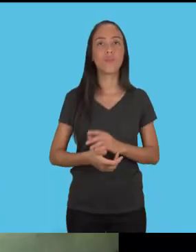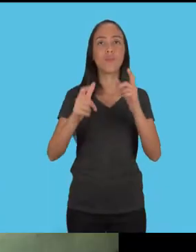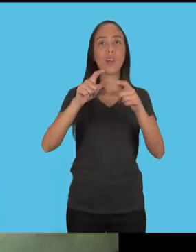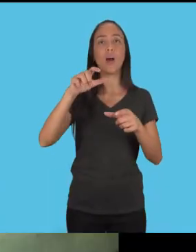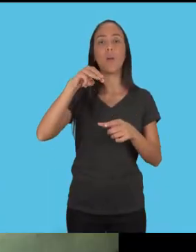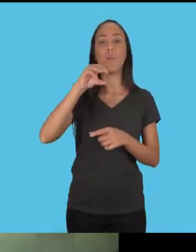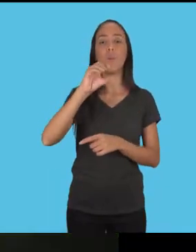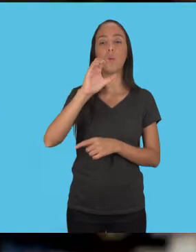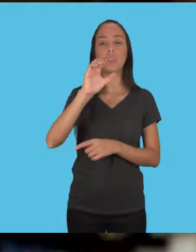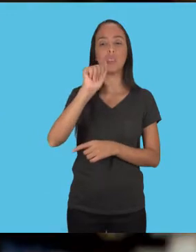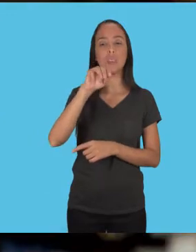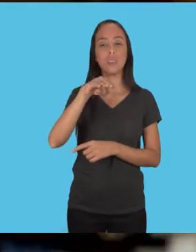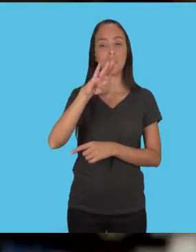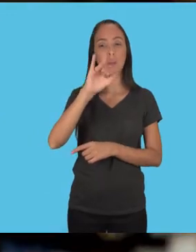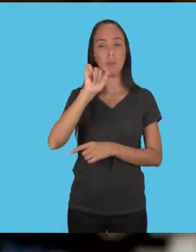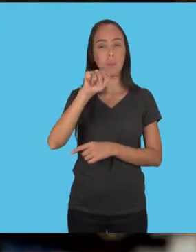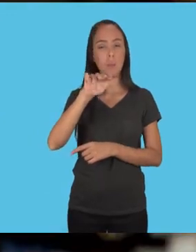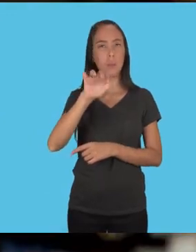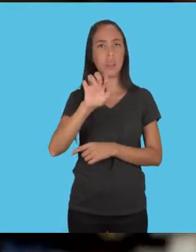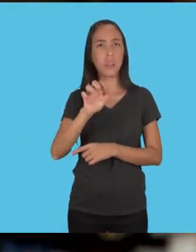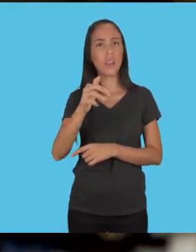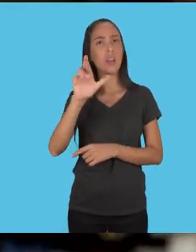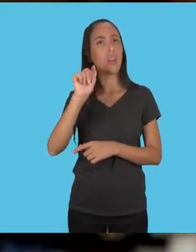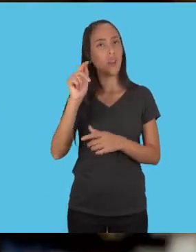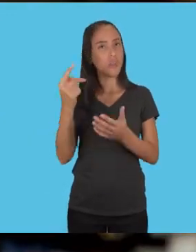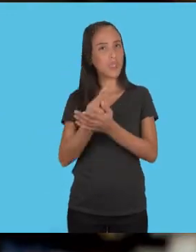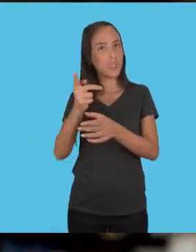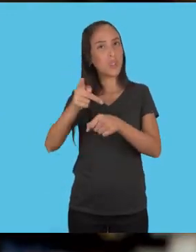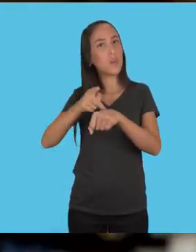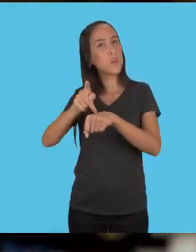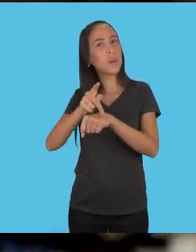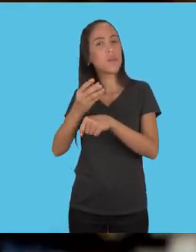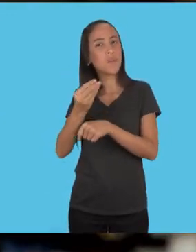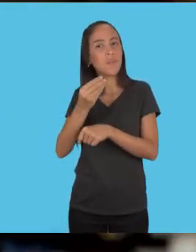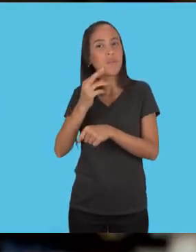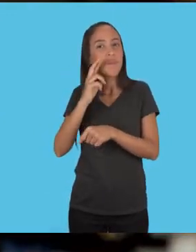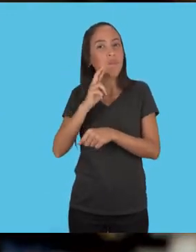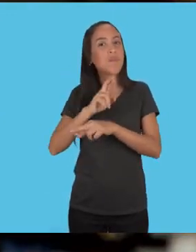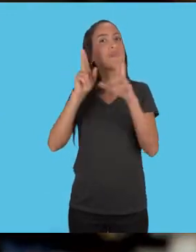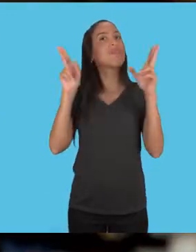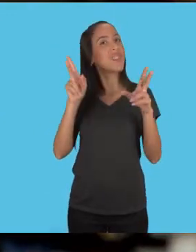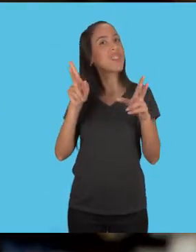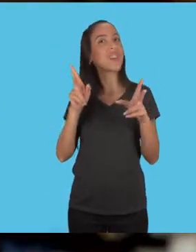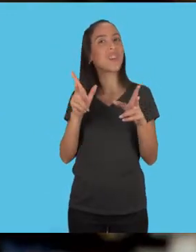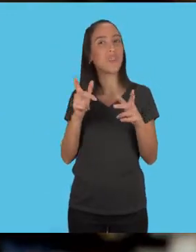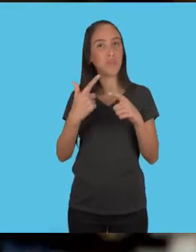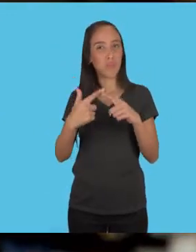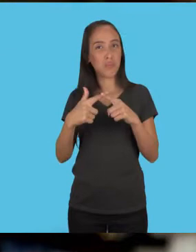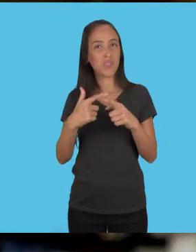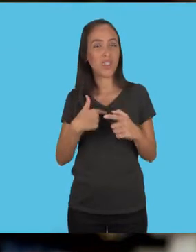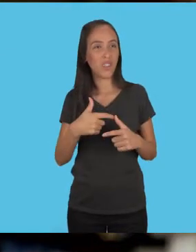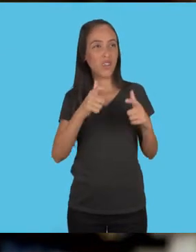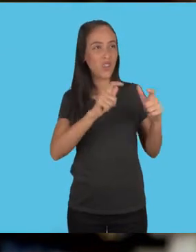Moçambique foi um país muito curioso, diferente dos outros lugares onde a gente